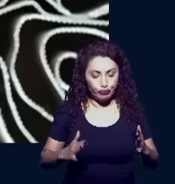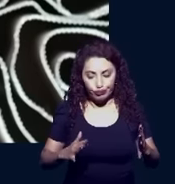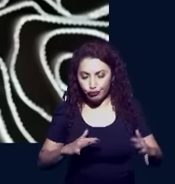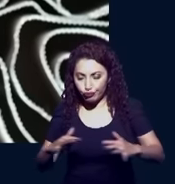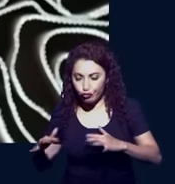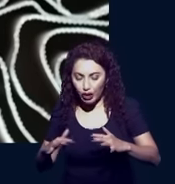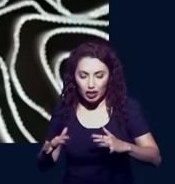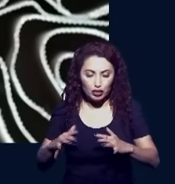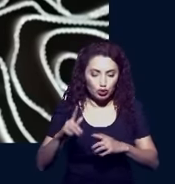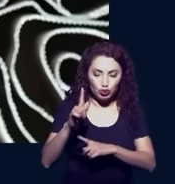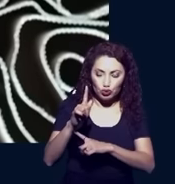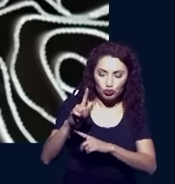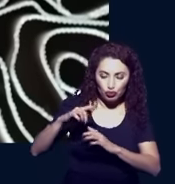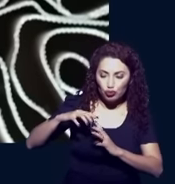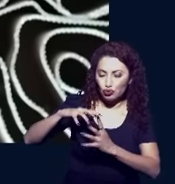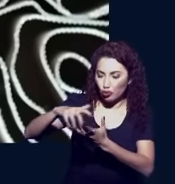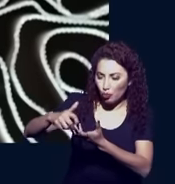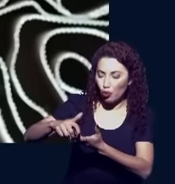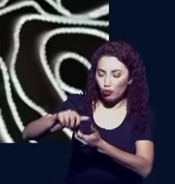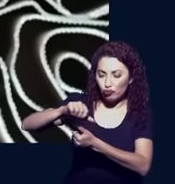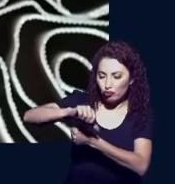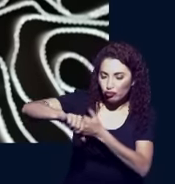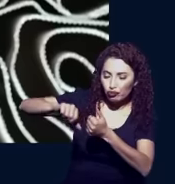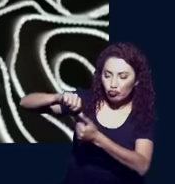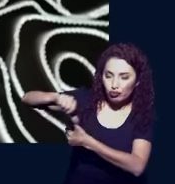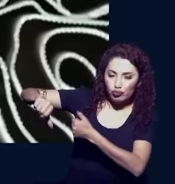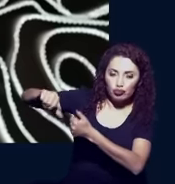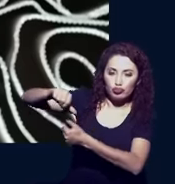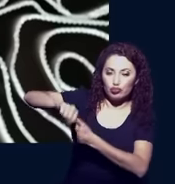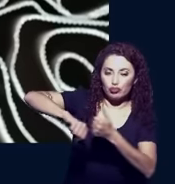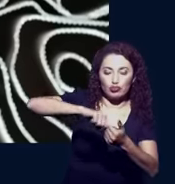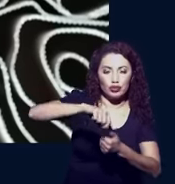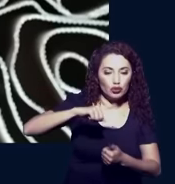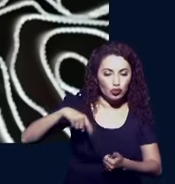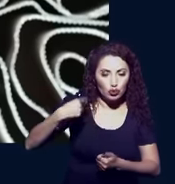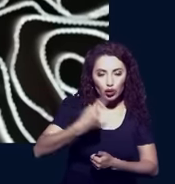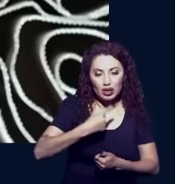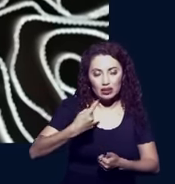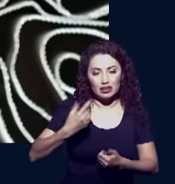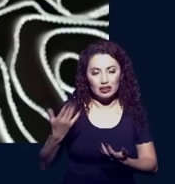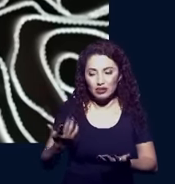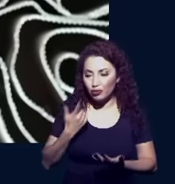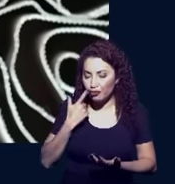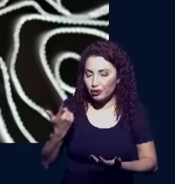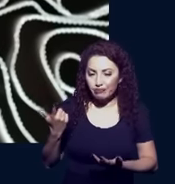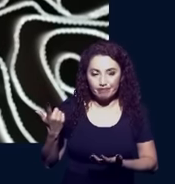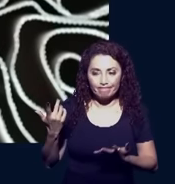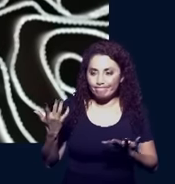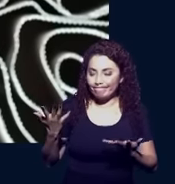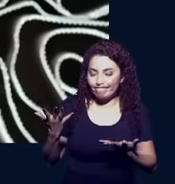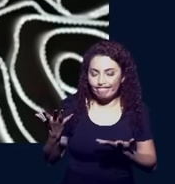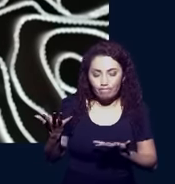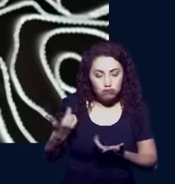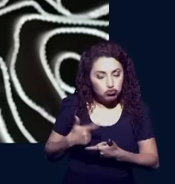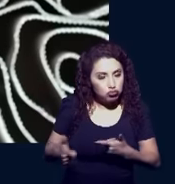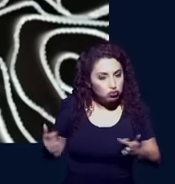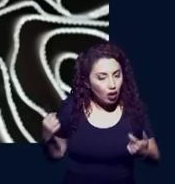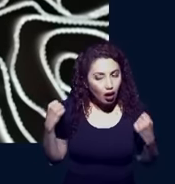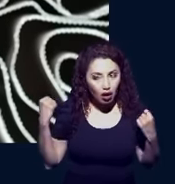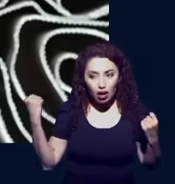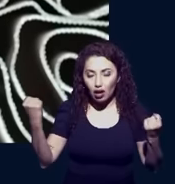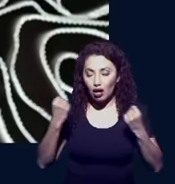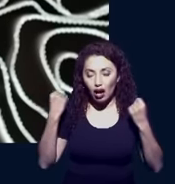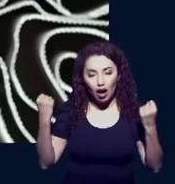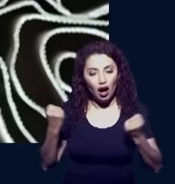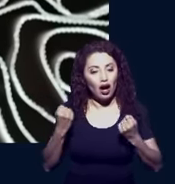alguns maiores outros menores né temos vivendo uma uma uma desgraça humanitária na na eh nessa guerra